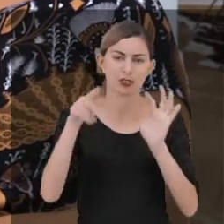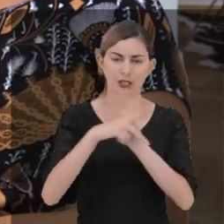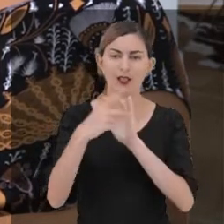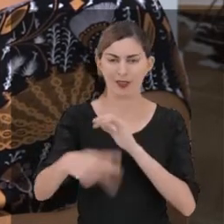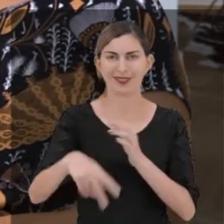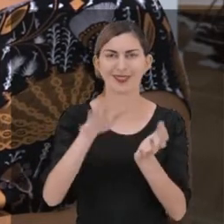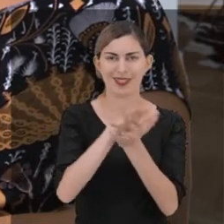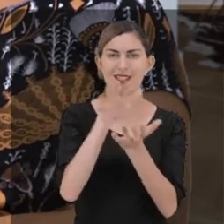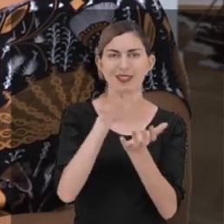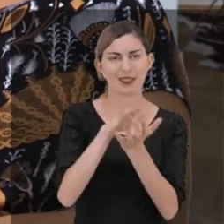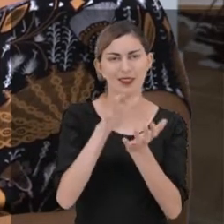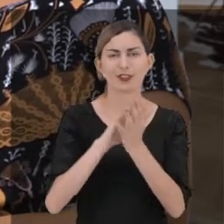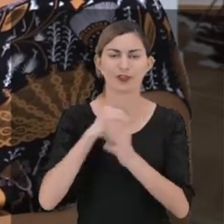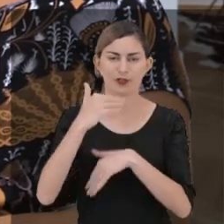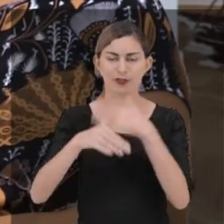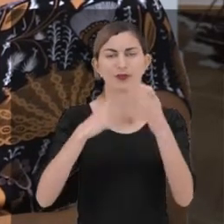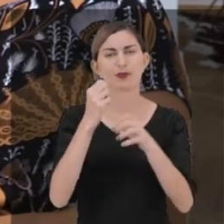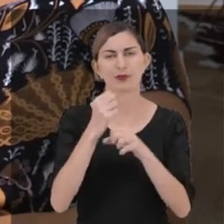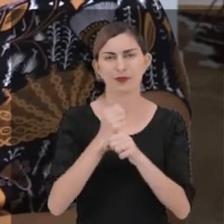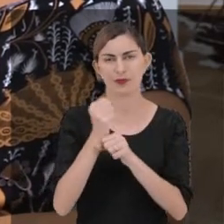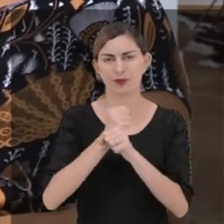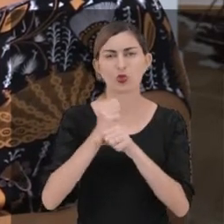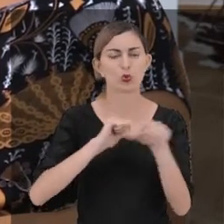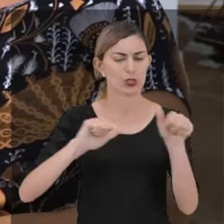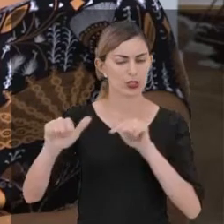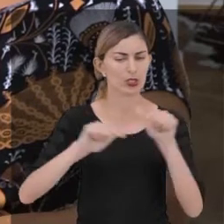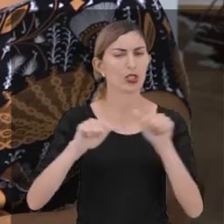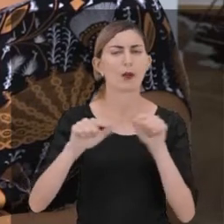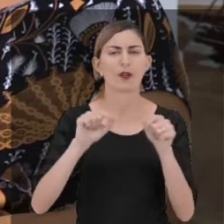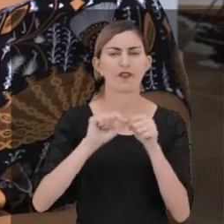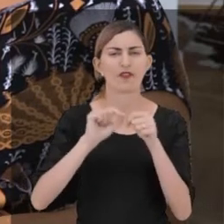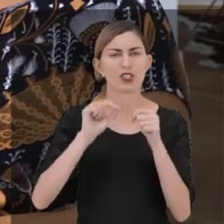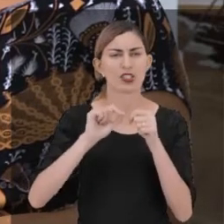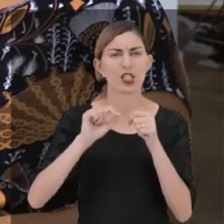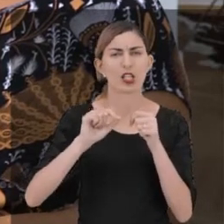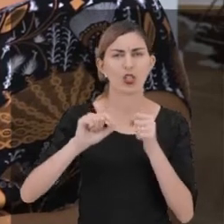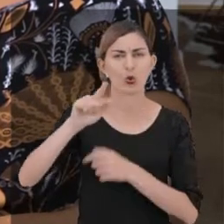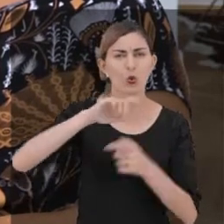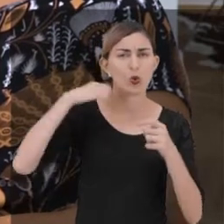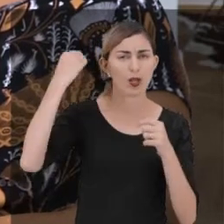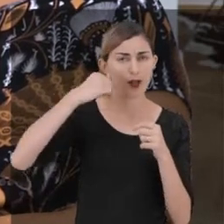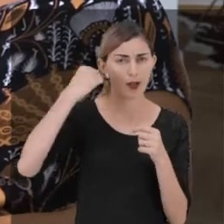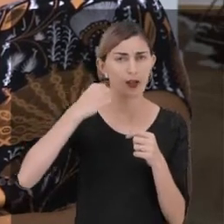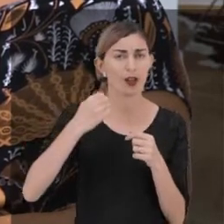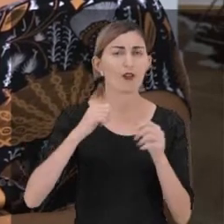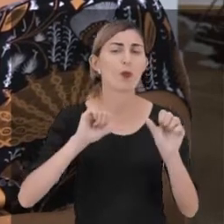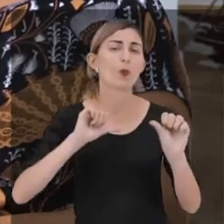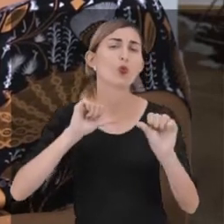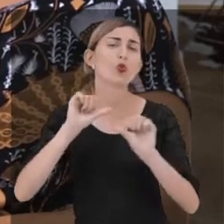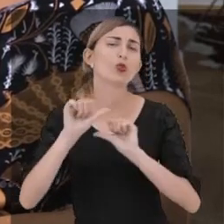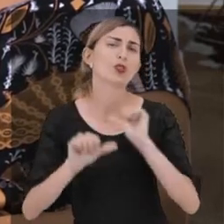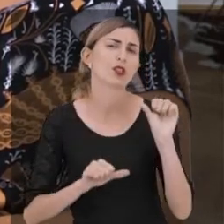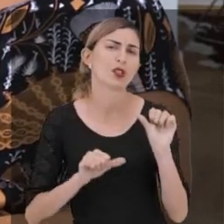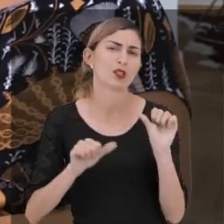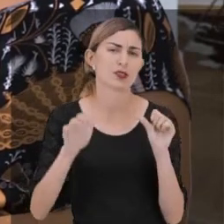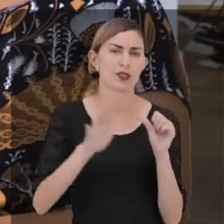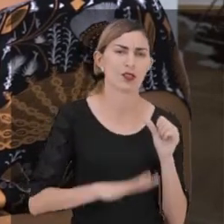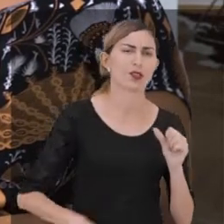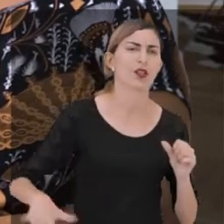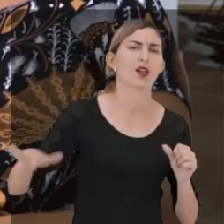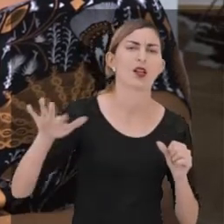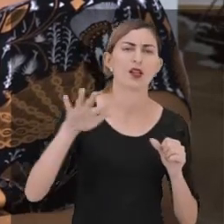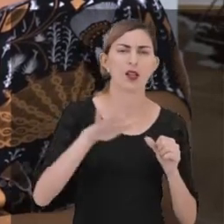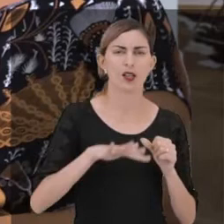metropolitana do Recife há alguns anos, os trabalhadores fizeram greve pleiteando mudanças na